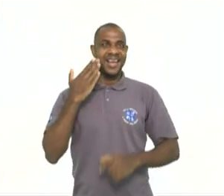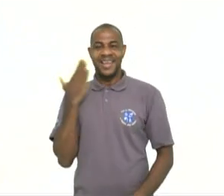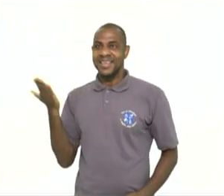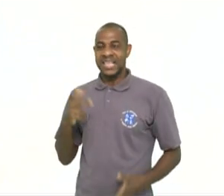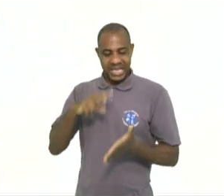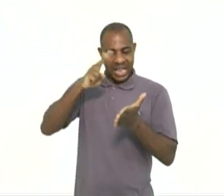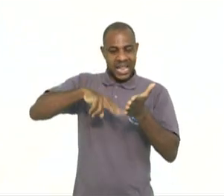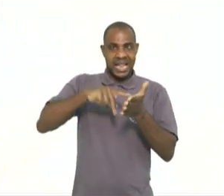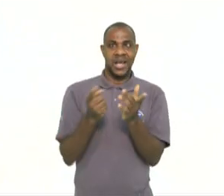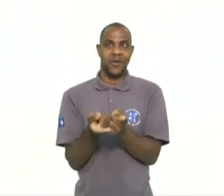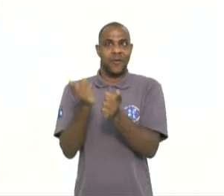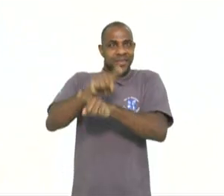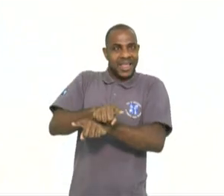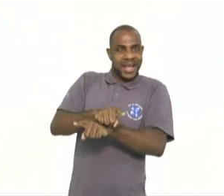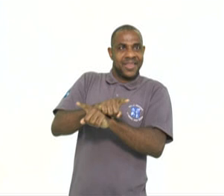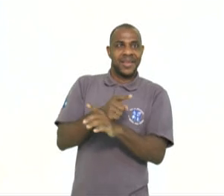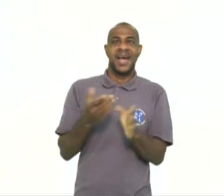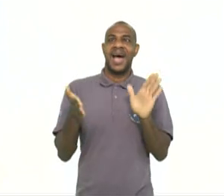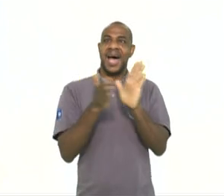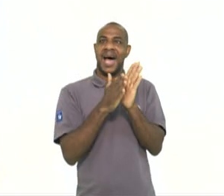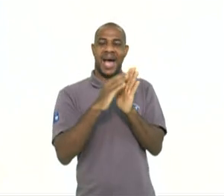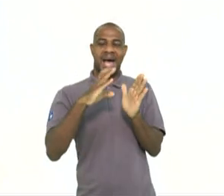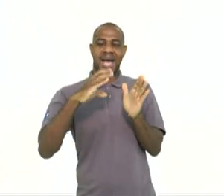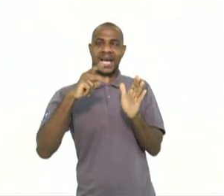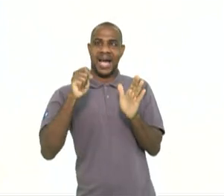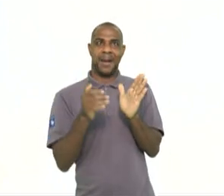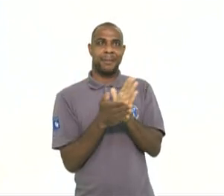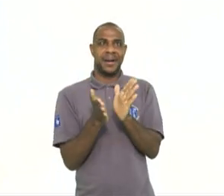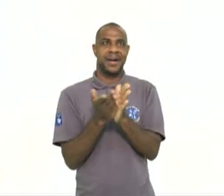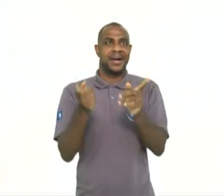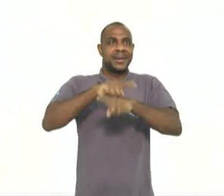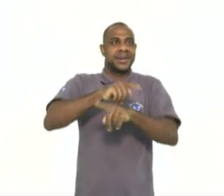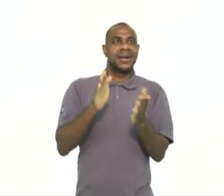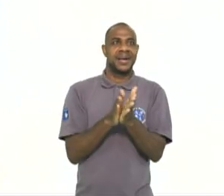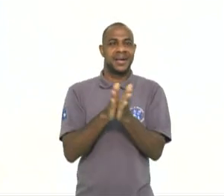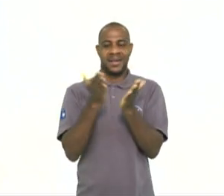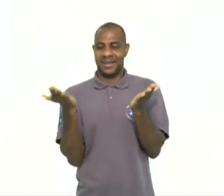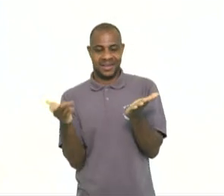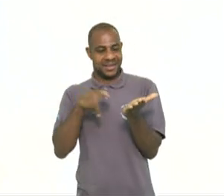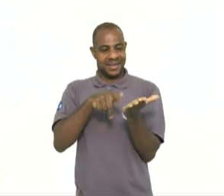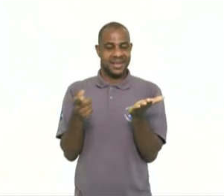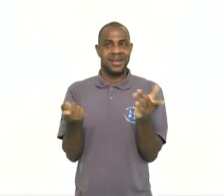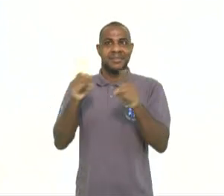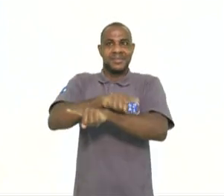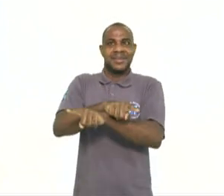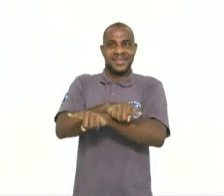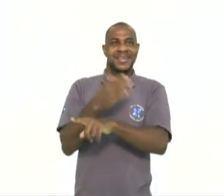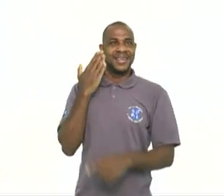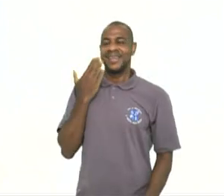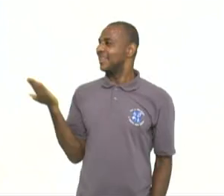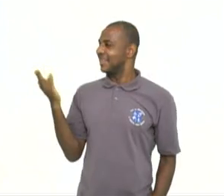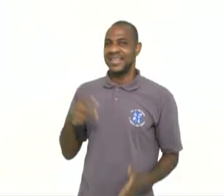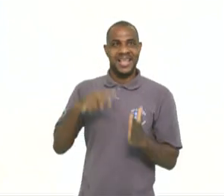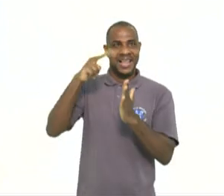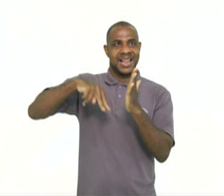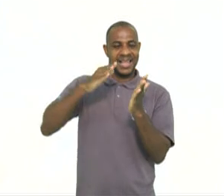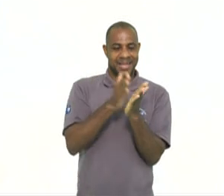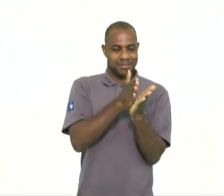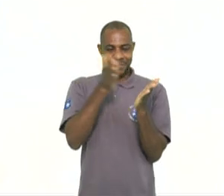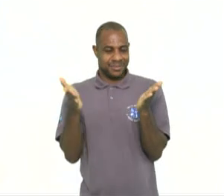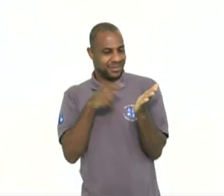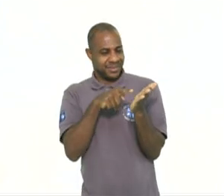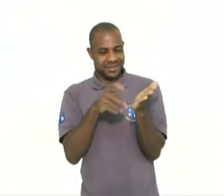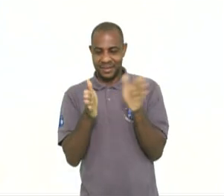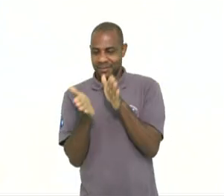contrário né a capa da frente é essa aqui acaba a história ela é toda linda invertida em vez de ler para